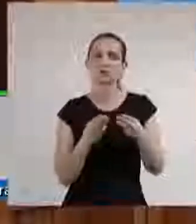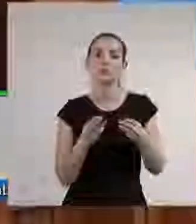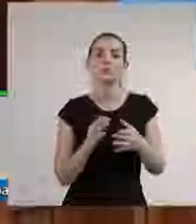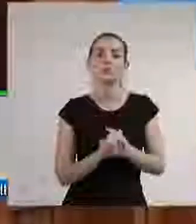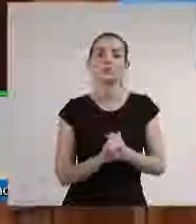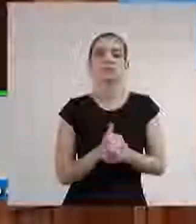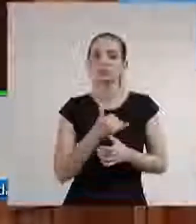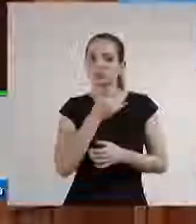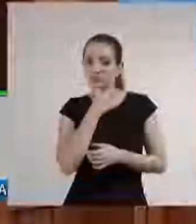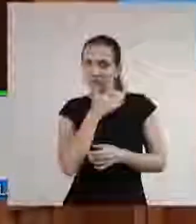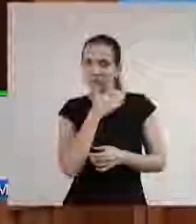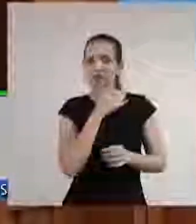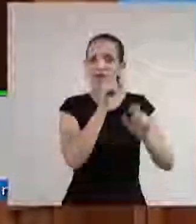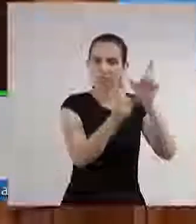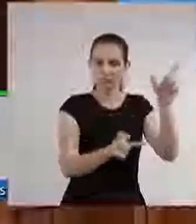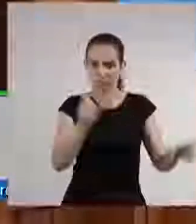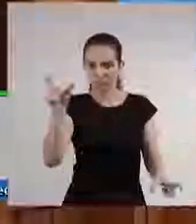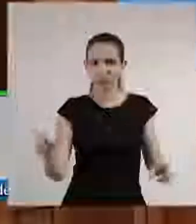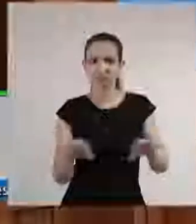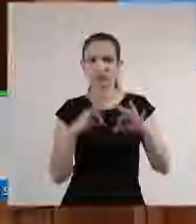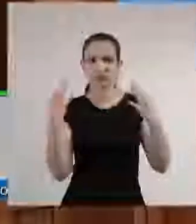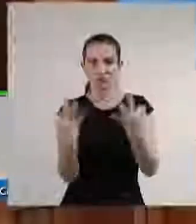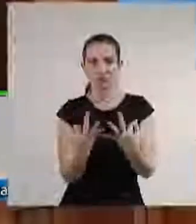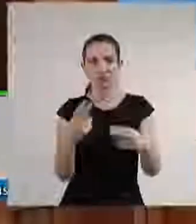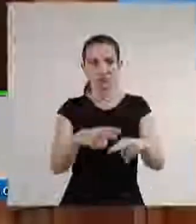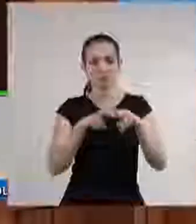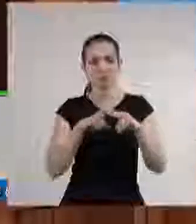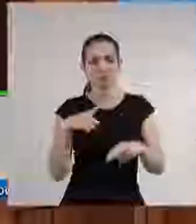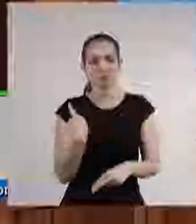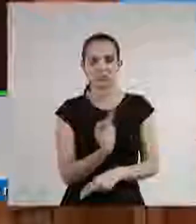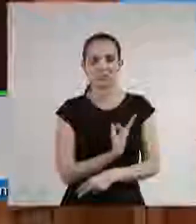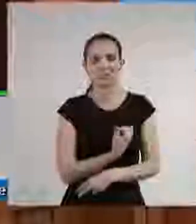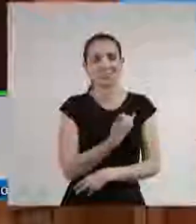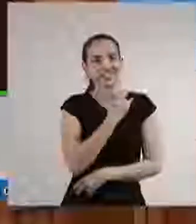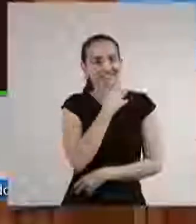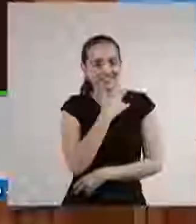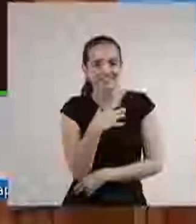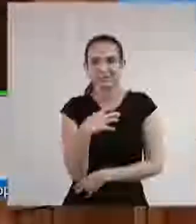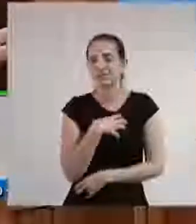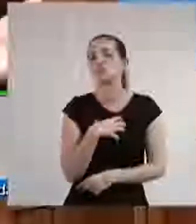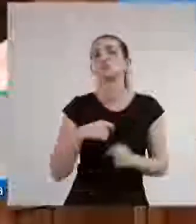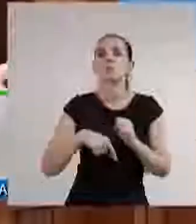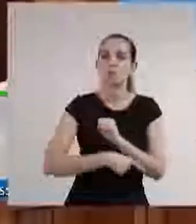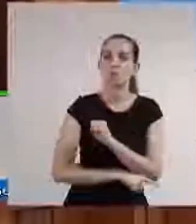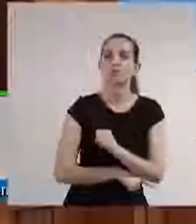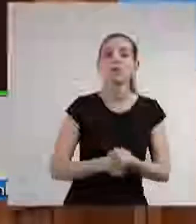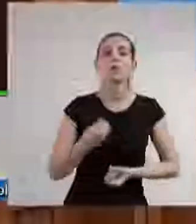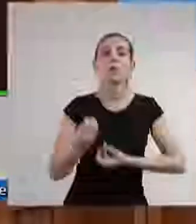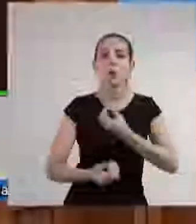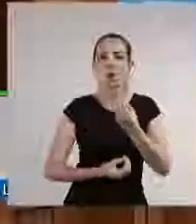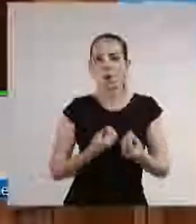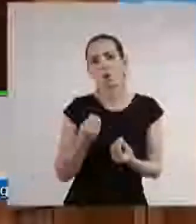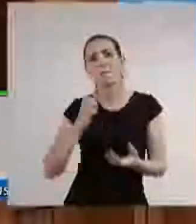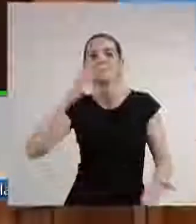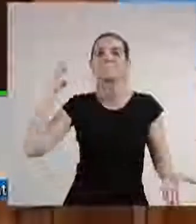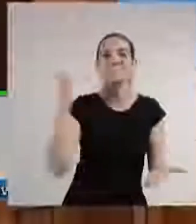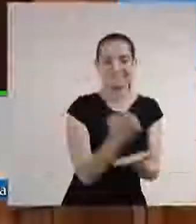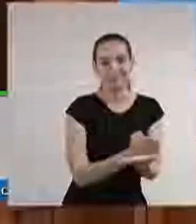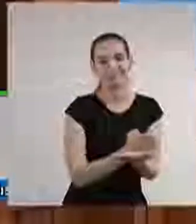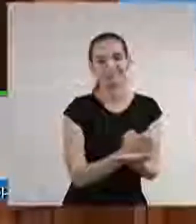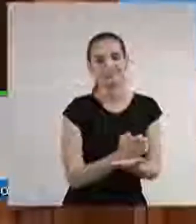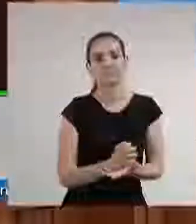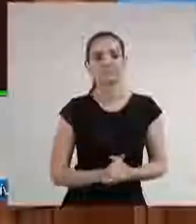aos seus respectivos familiares, e a gente lamenta profundamente, né, a forma como fora tirada a sua